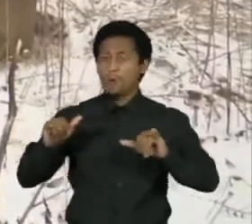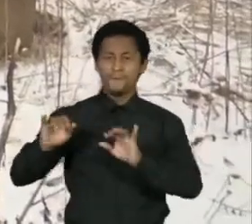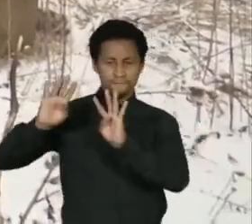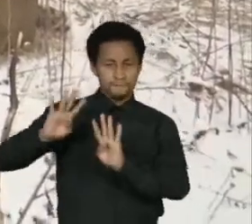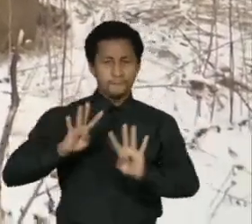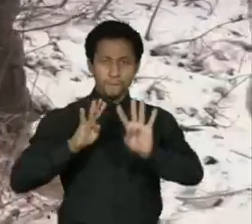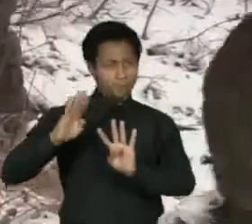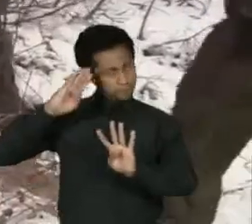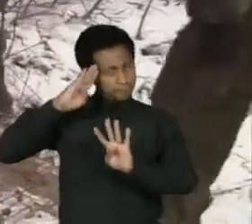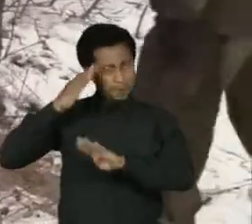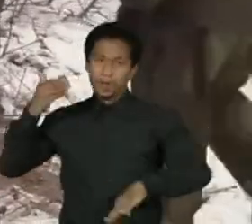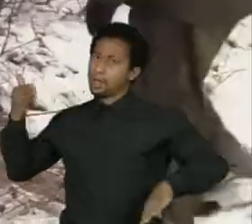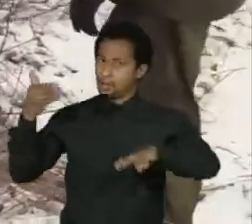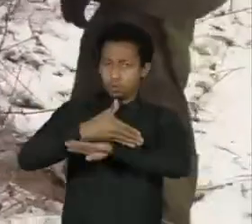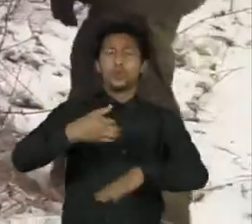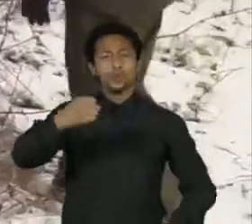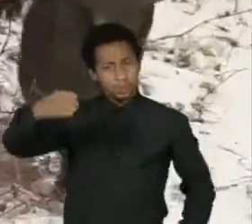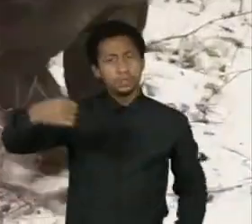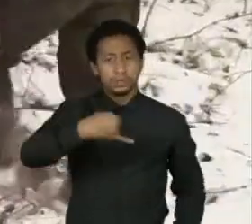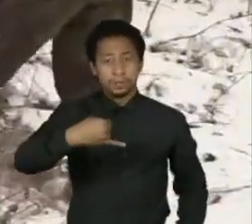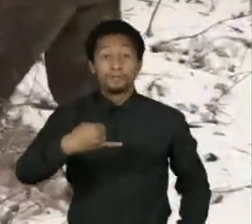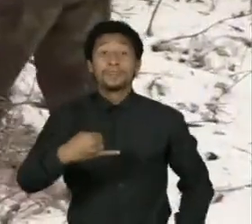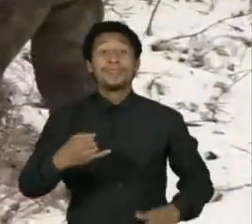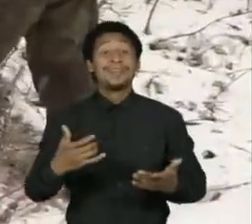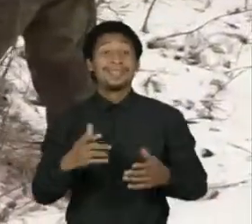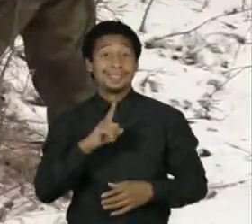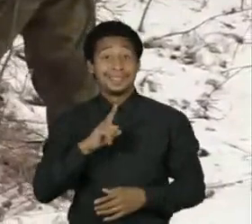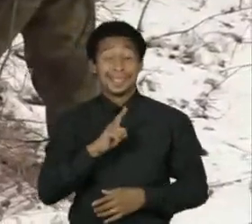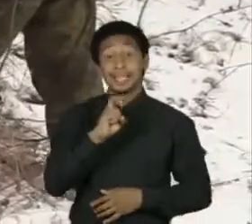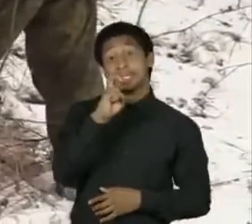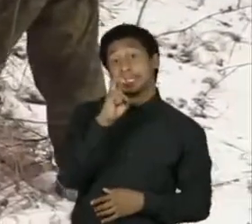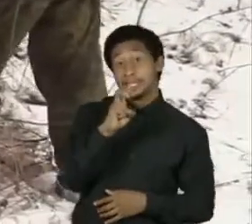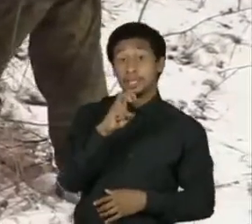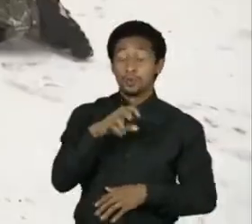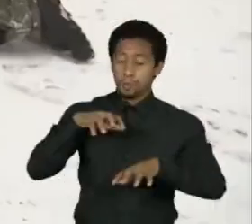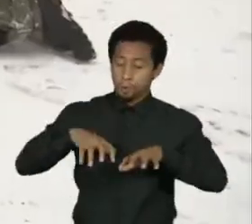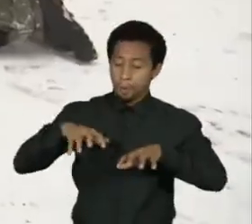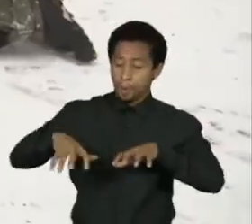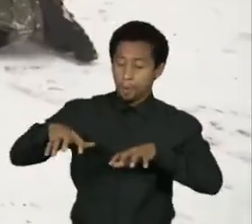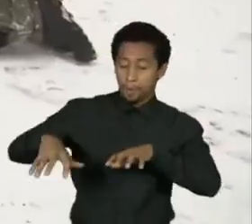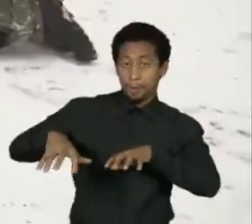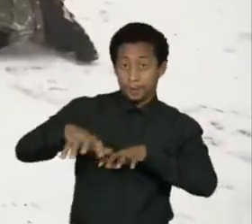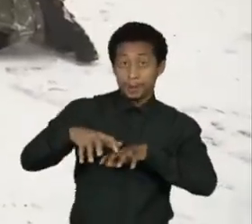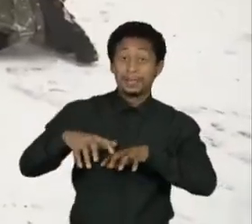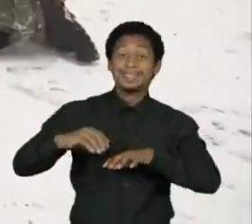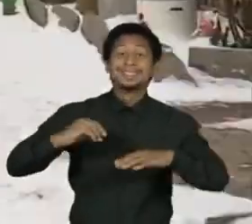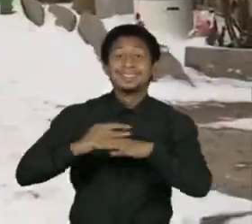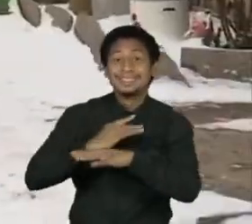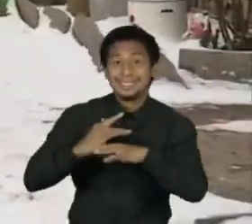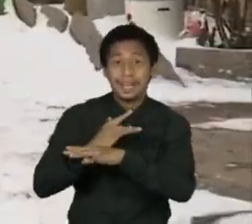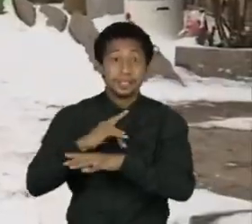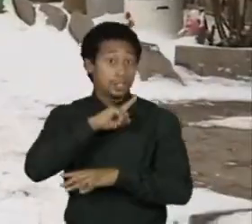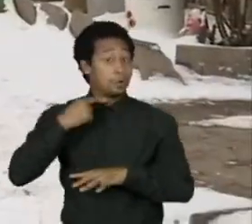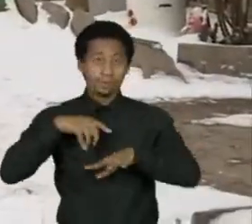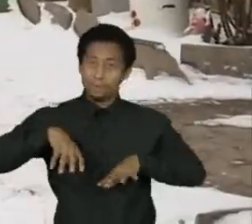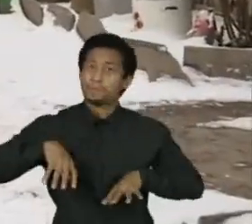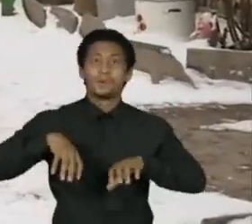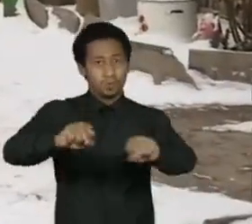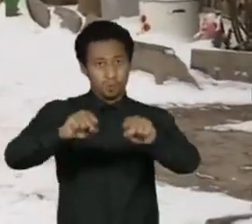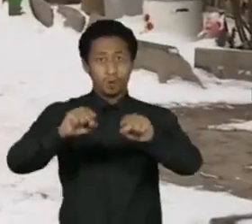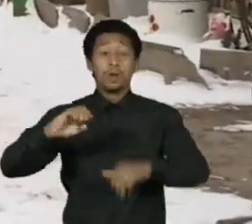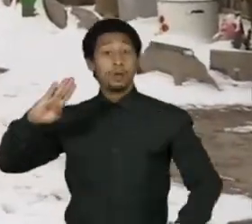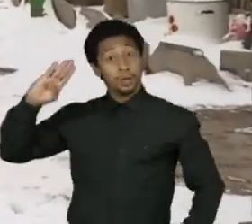no norte, uma das 5 grandes cidades já ocupadas pela Rússia, os soldados começaram a limpar as áreas